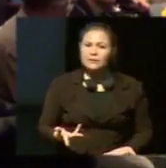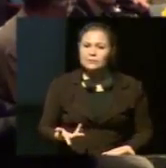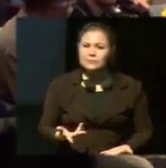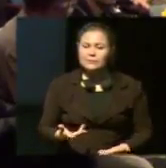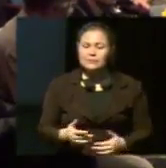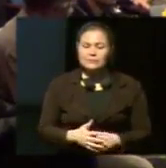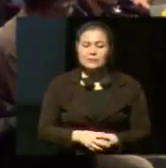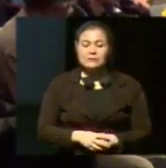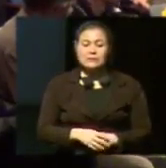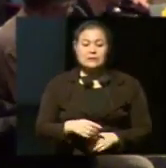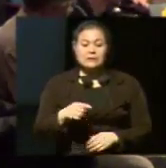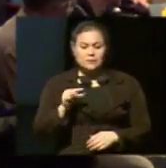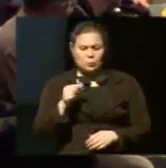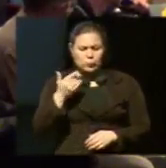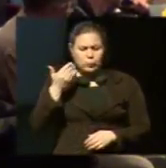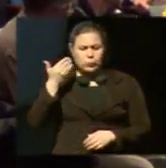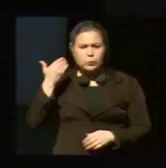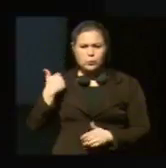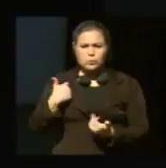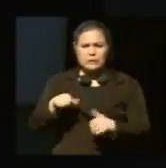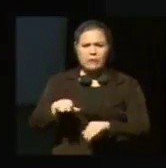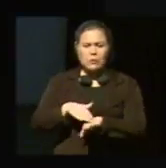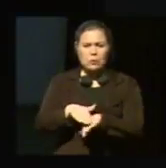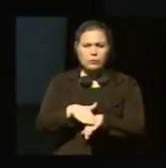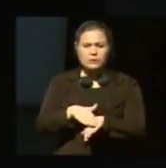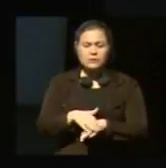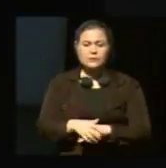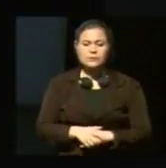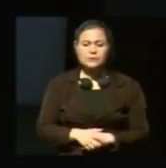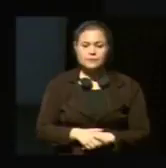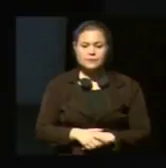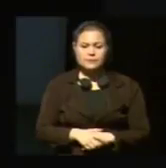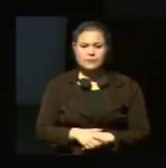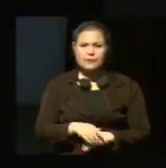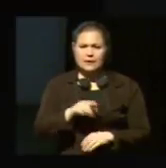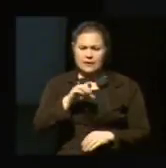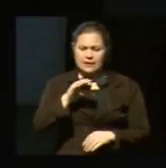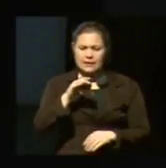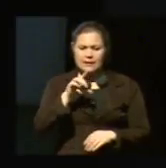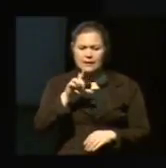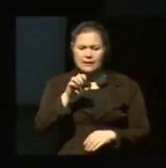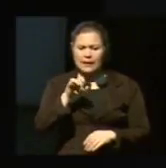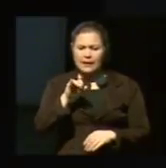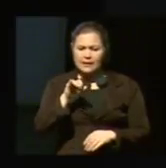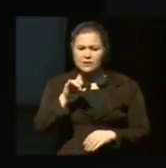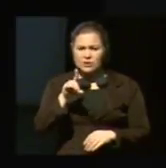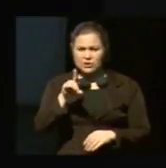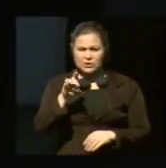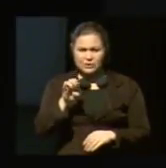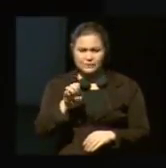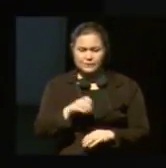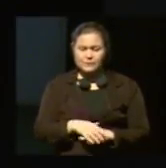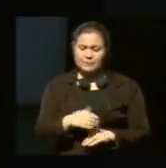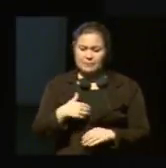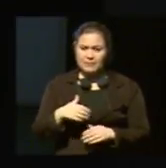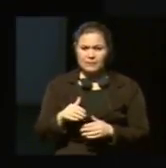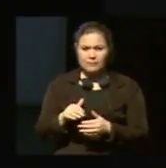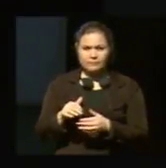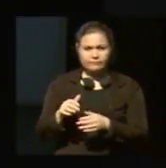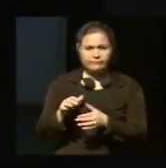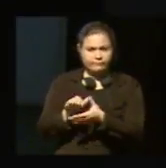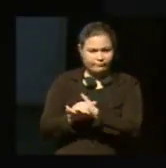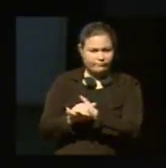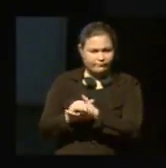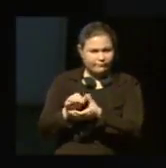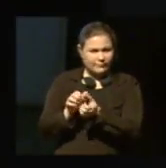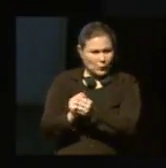aposentado. E esses dias eu estava conversando com a Cleide, minha companheira por 30